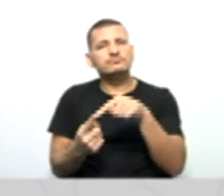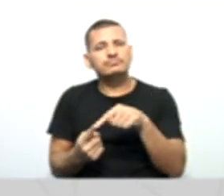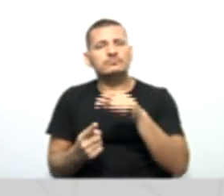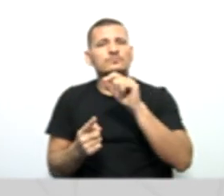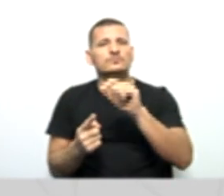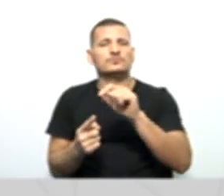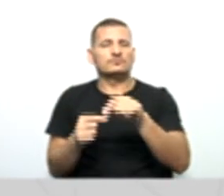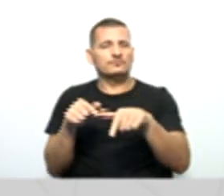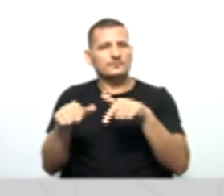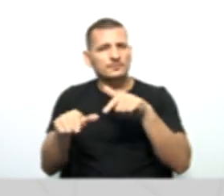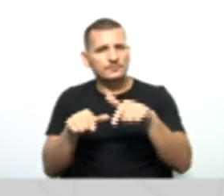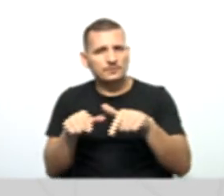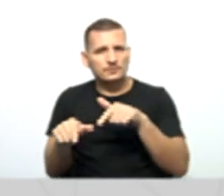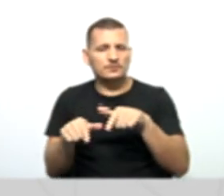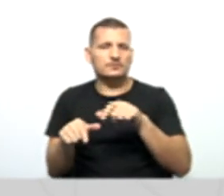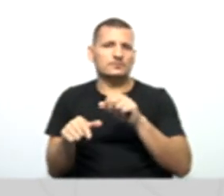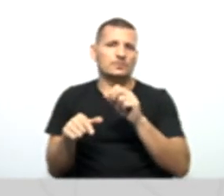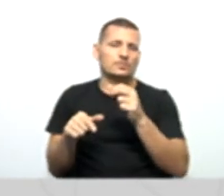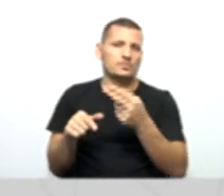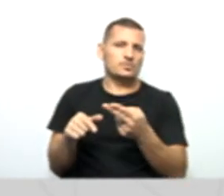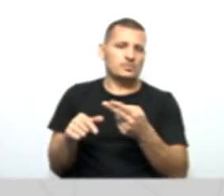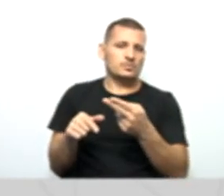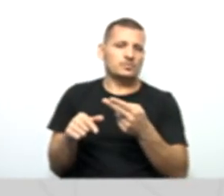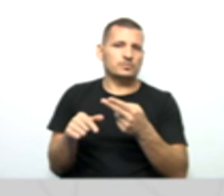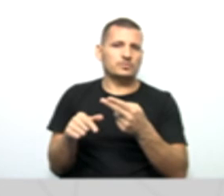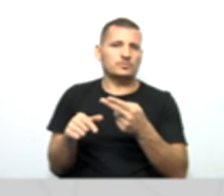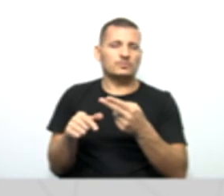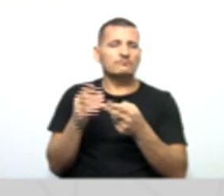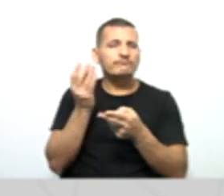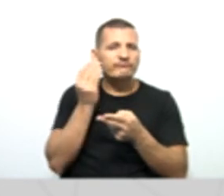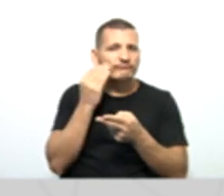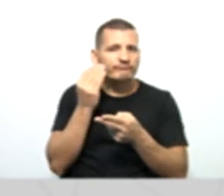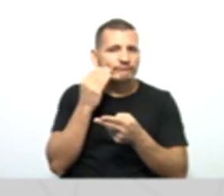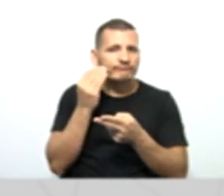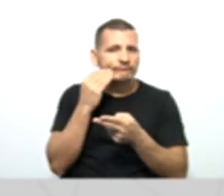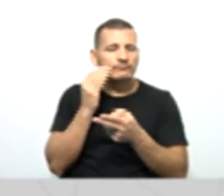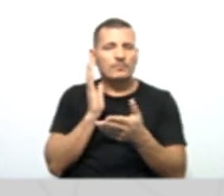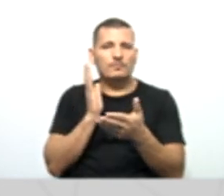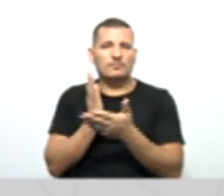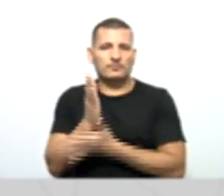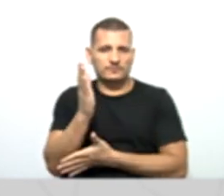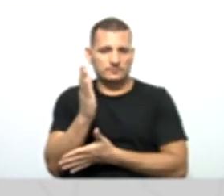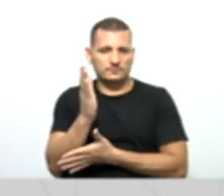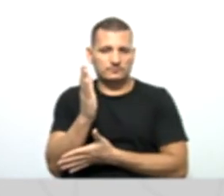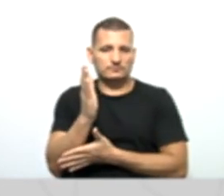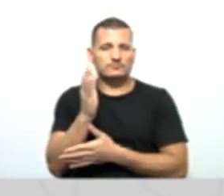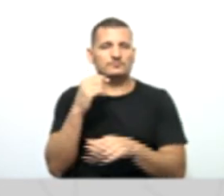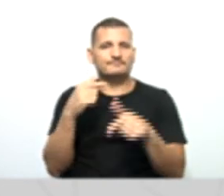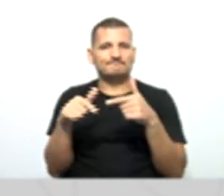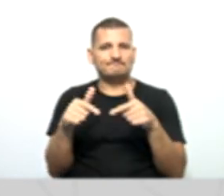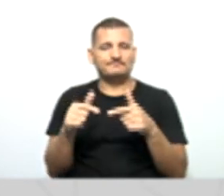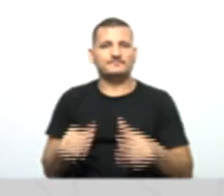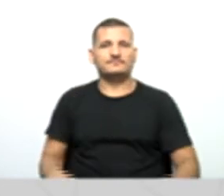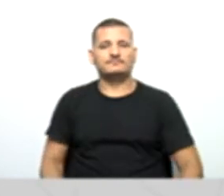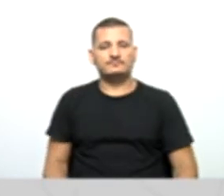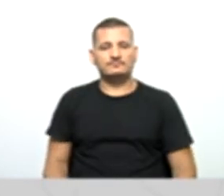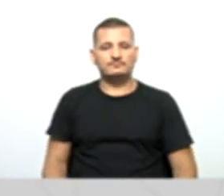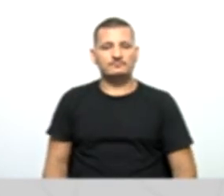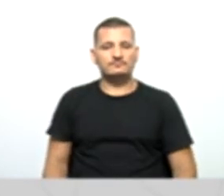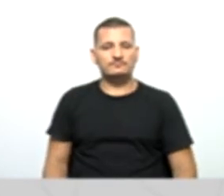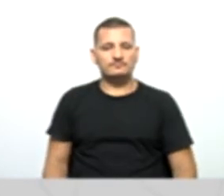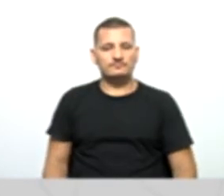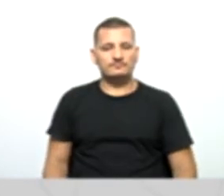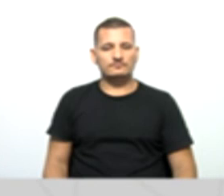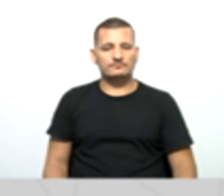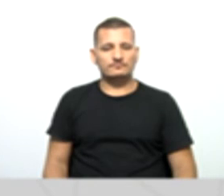para a realização quanto para a verificação e aprovação do trabalho.